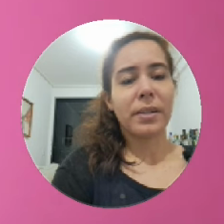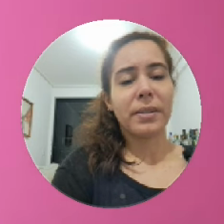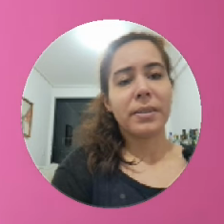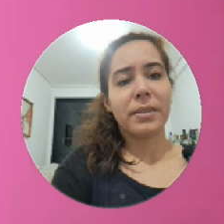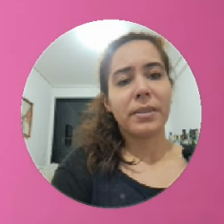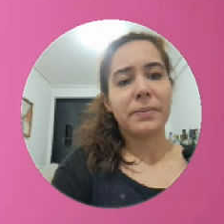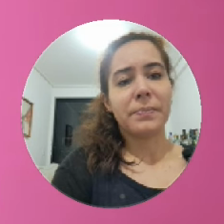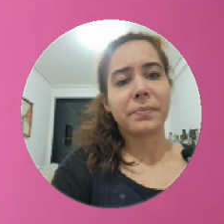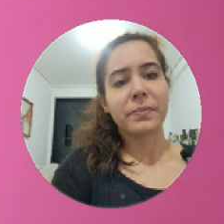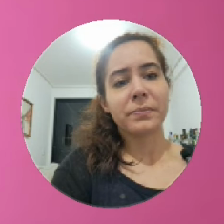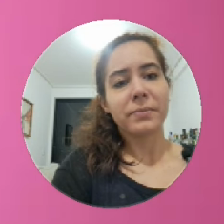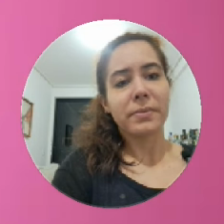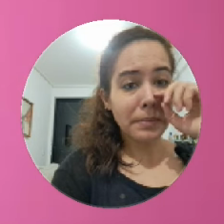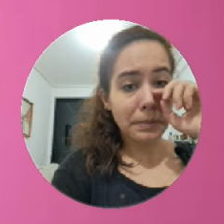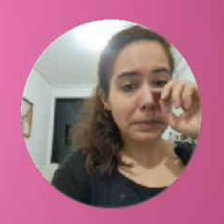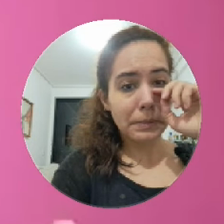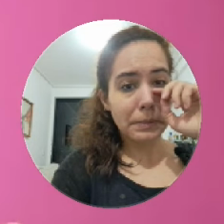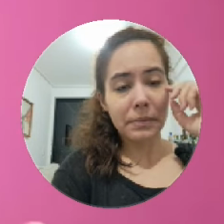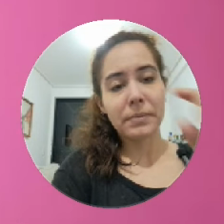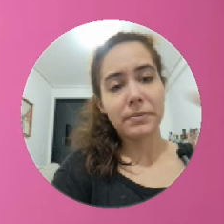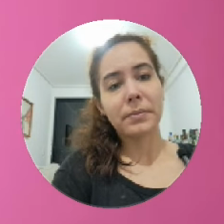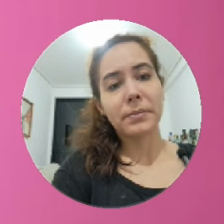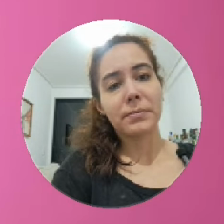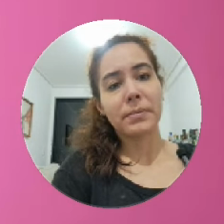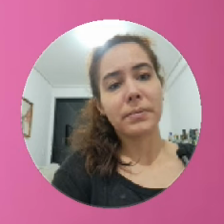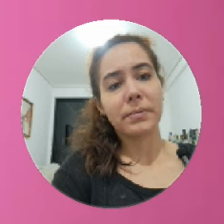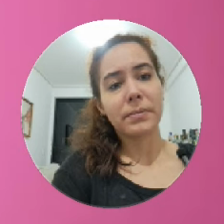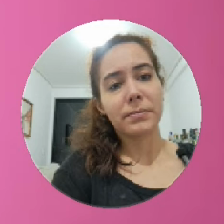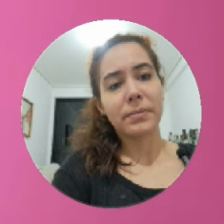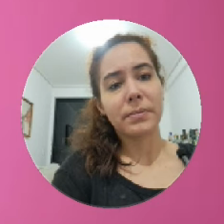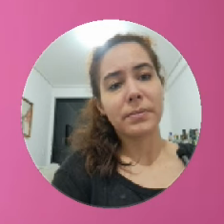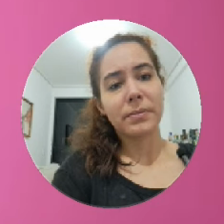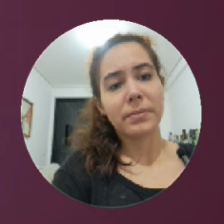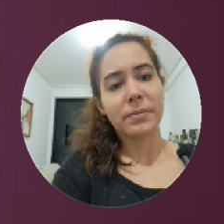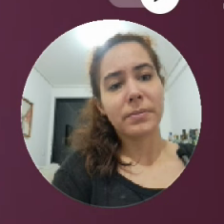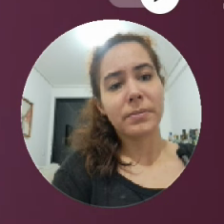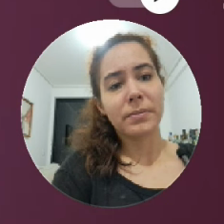importa de. Isso não é capaz de reais num relógio.